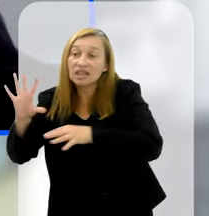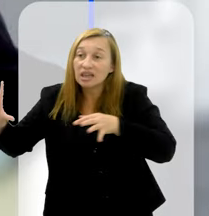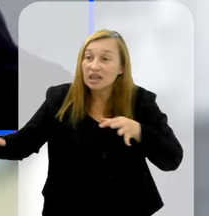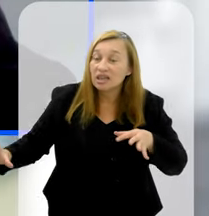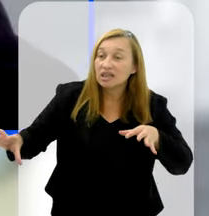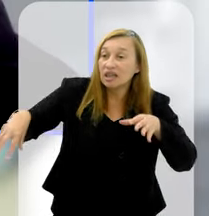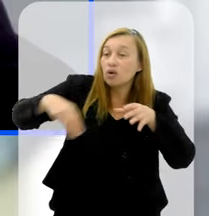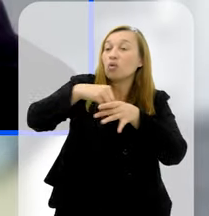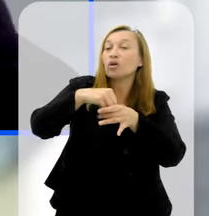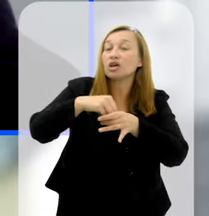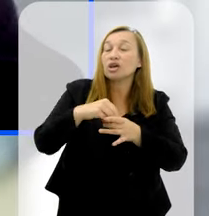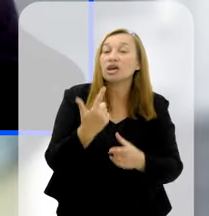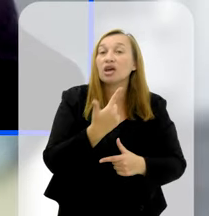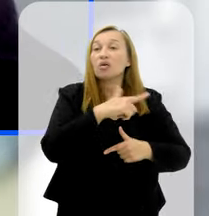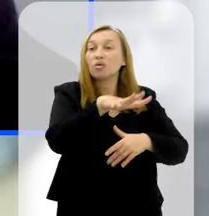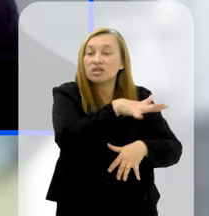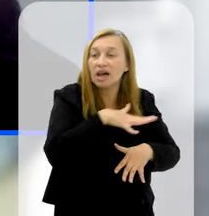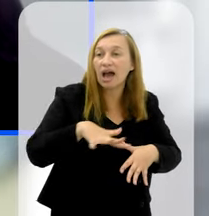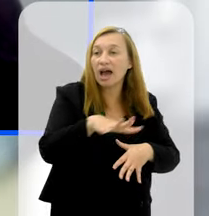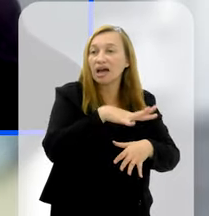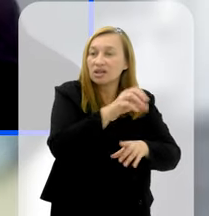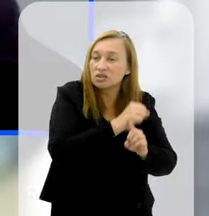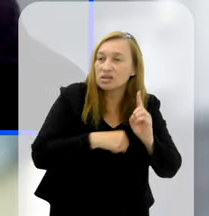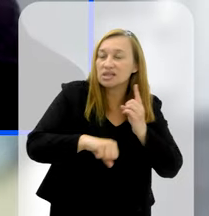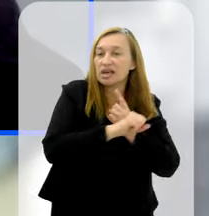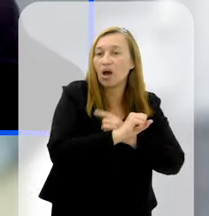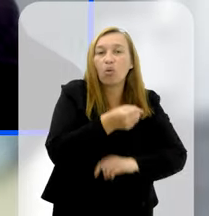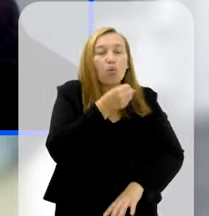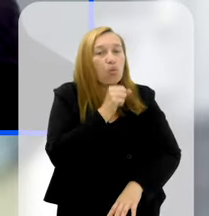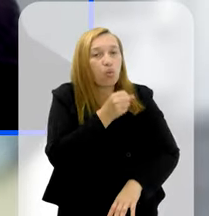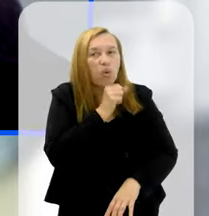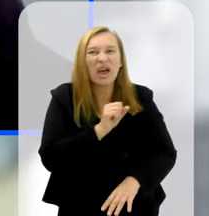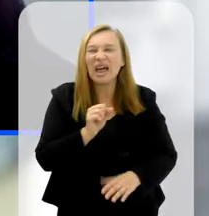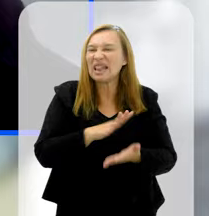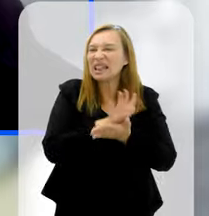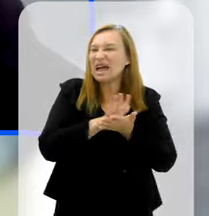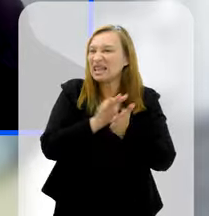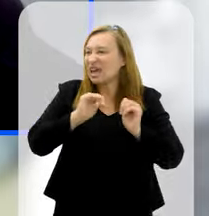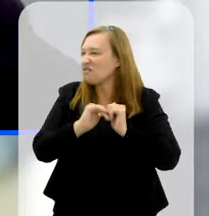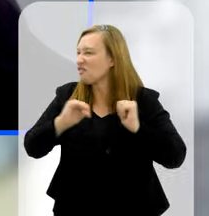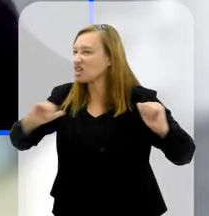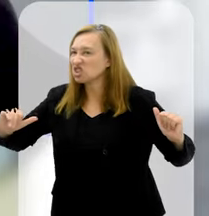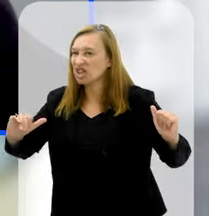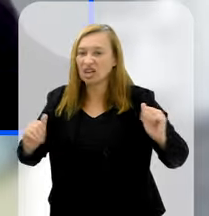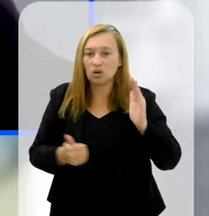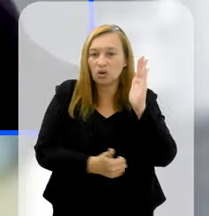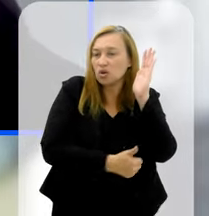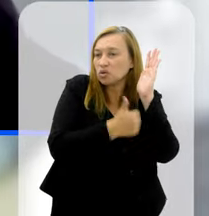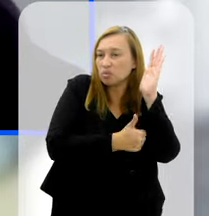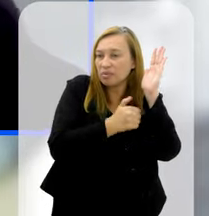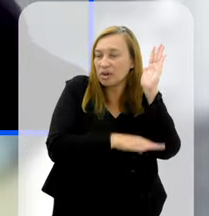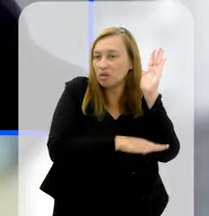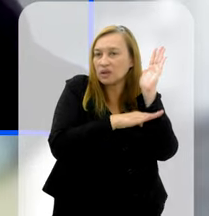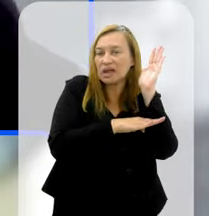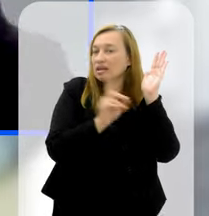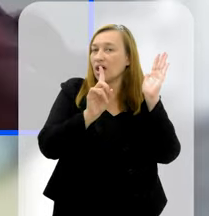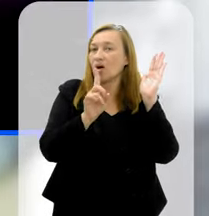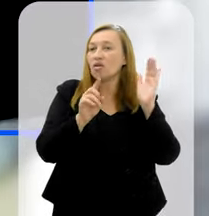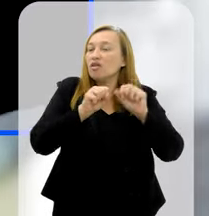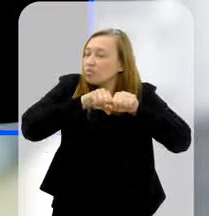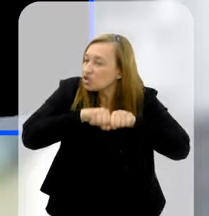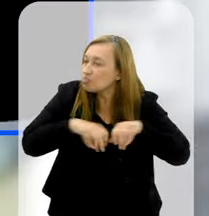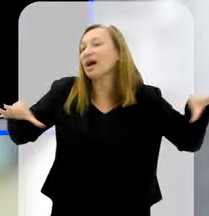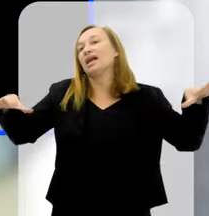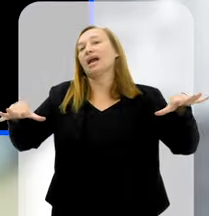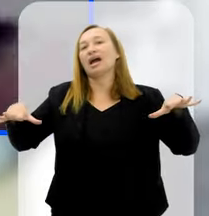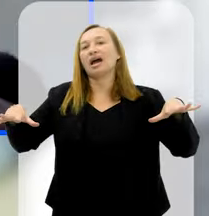que incluir um outro segmento social e segmento etário, né? Nada de botar o velhinho no primeiro andar, no canto, protegido. Não,